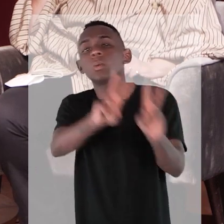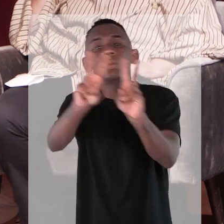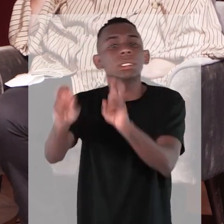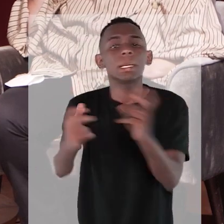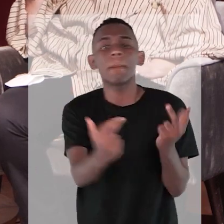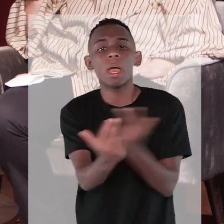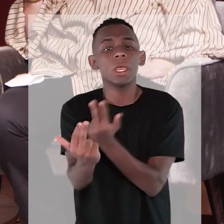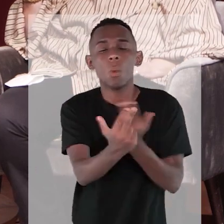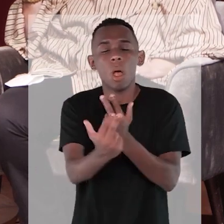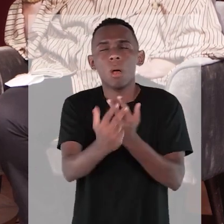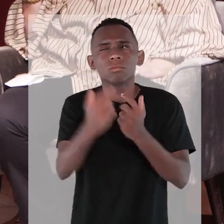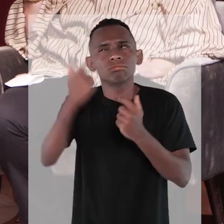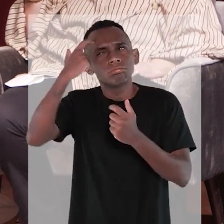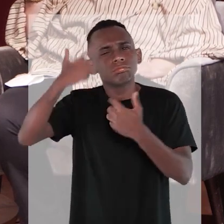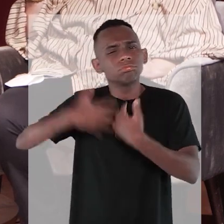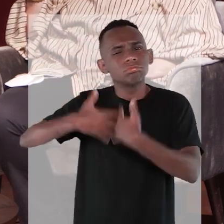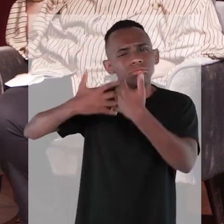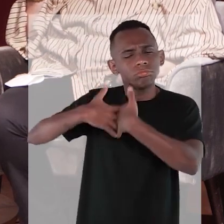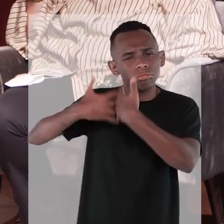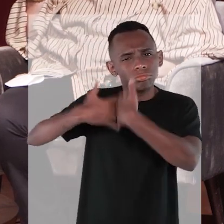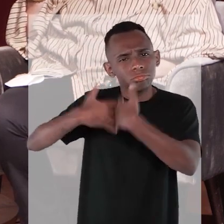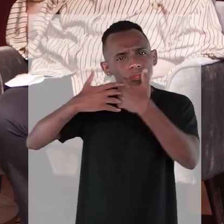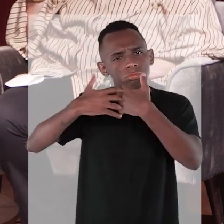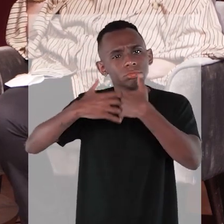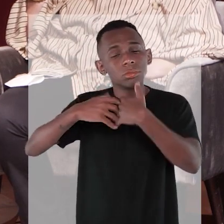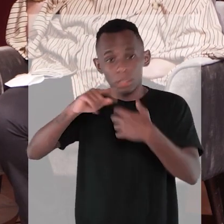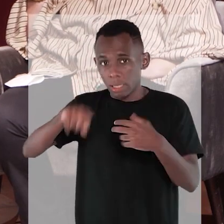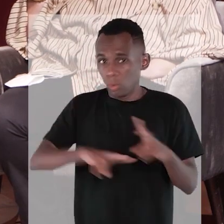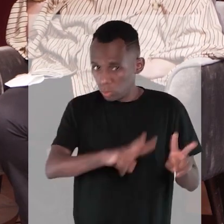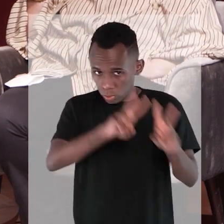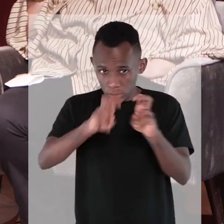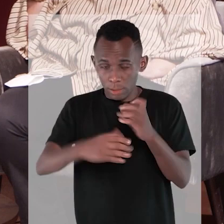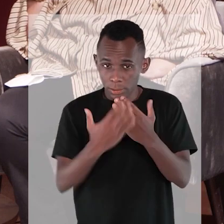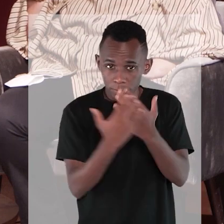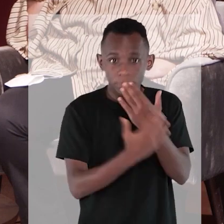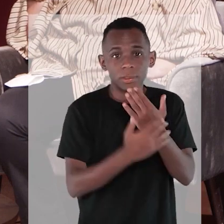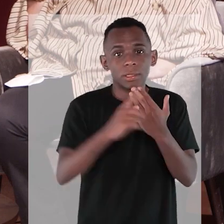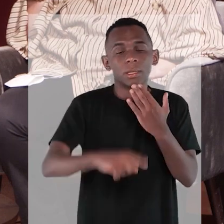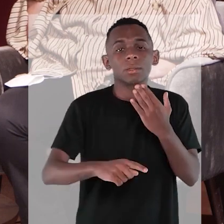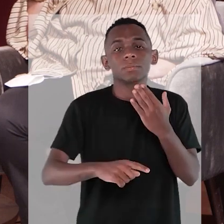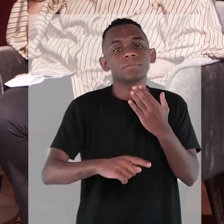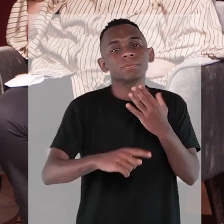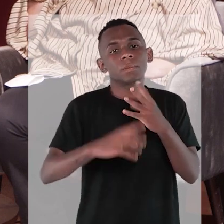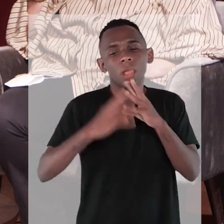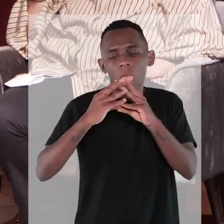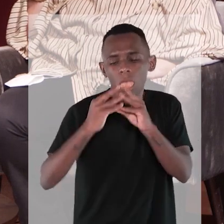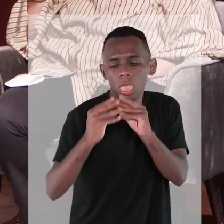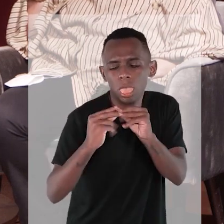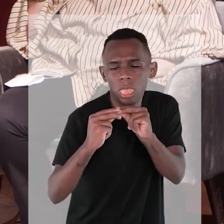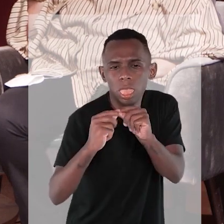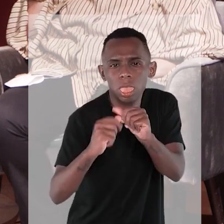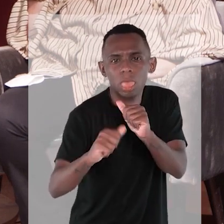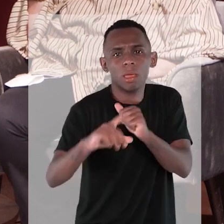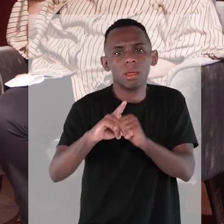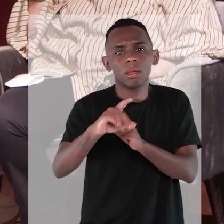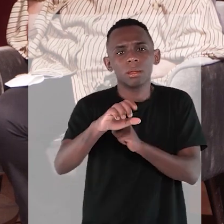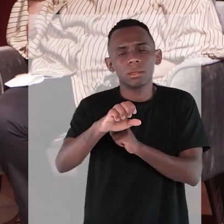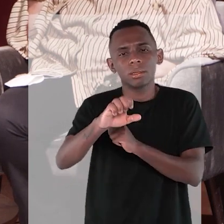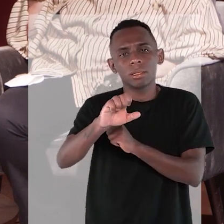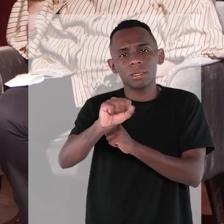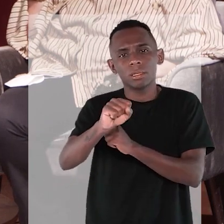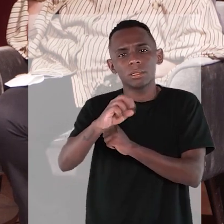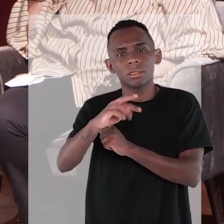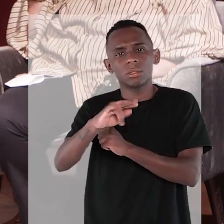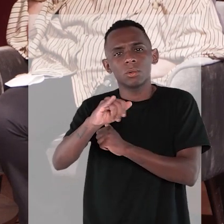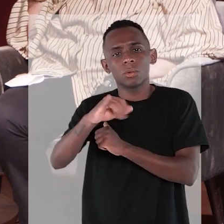reflexões, que é, né, o que está no título do livro, que é a destruição. Quer dizer, processos que não ocorrem só no